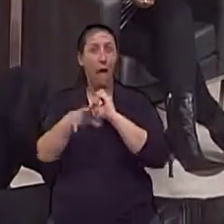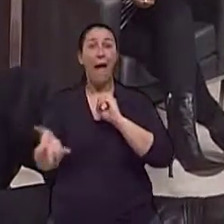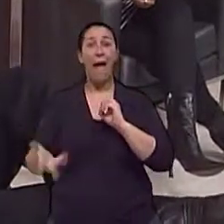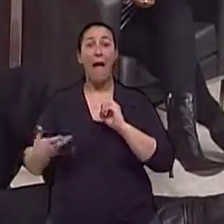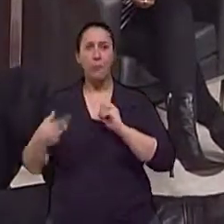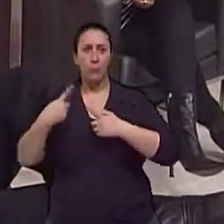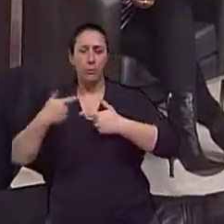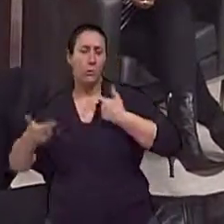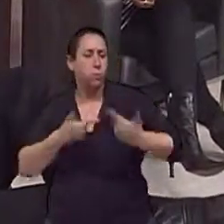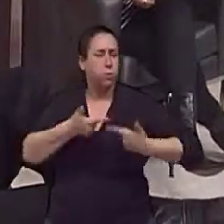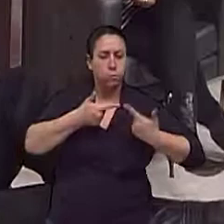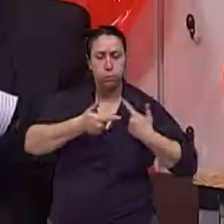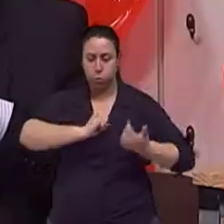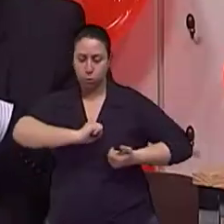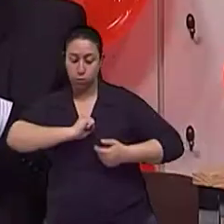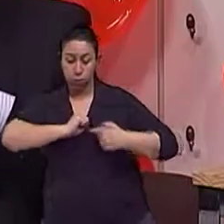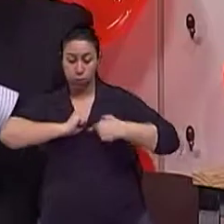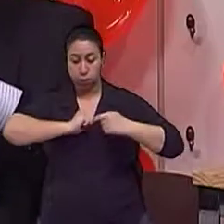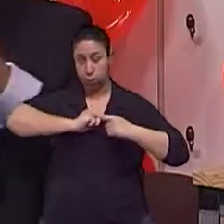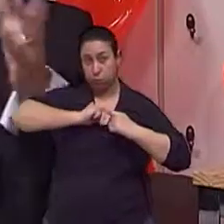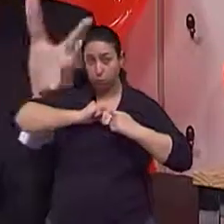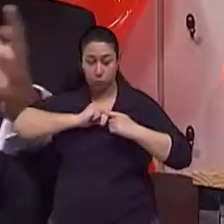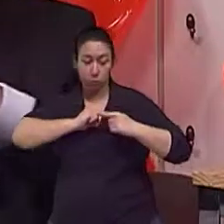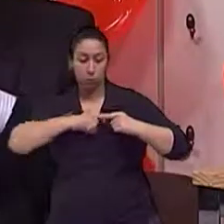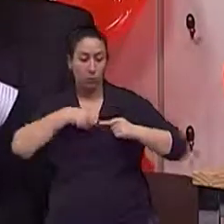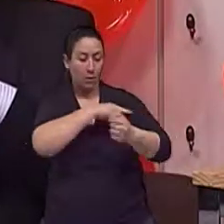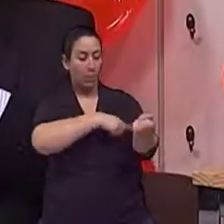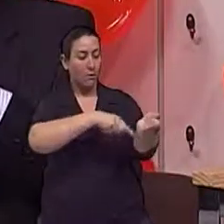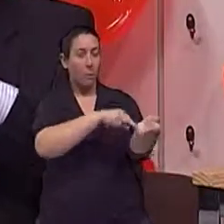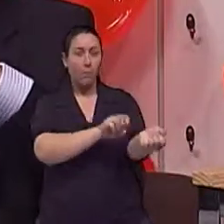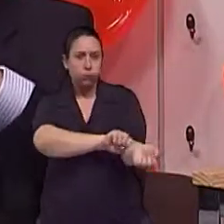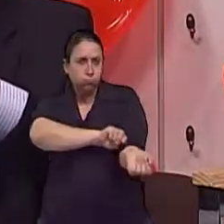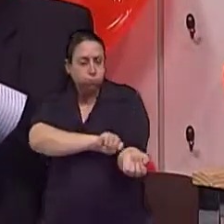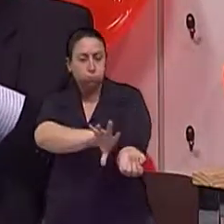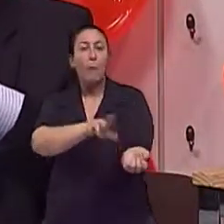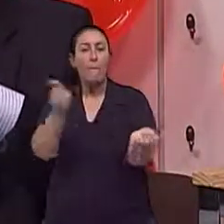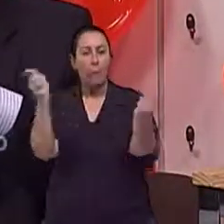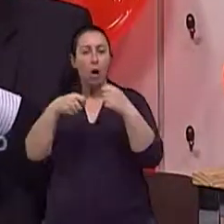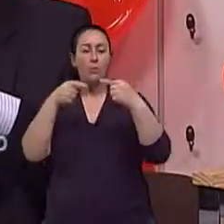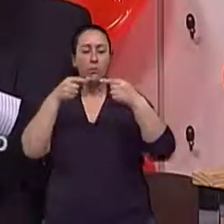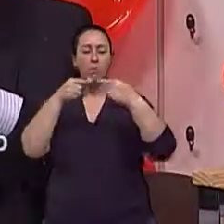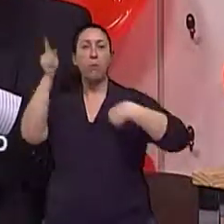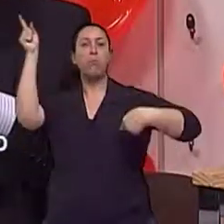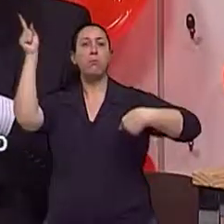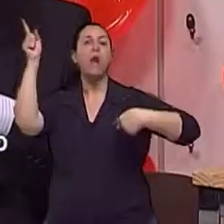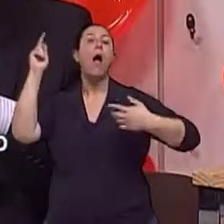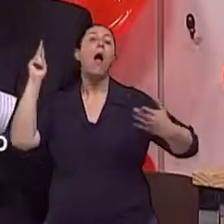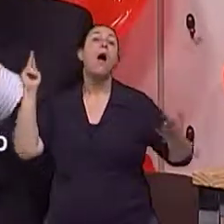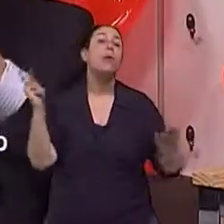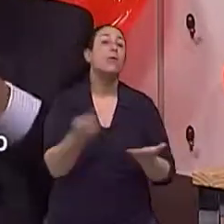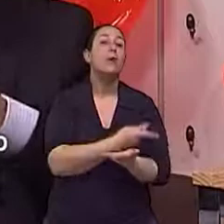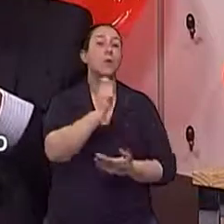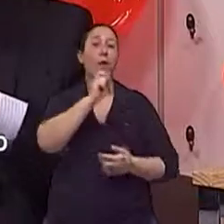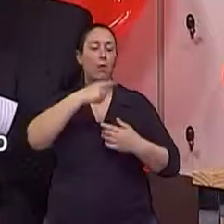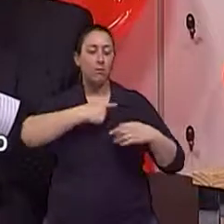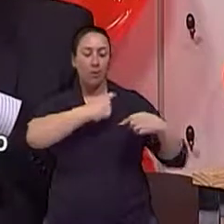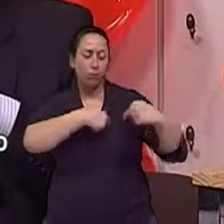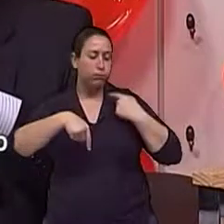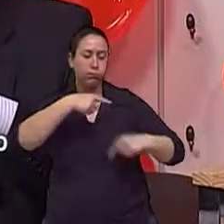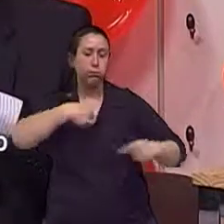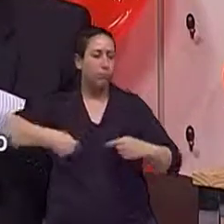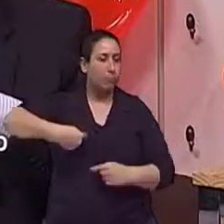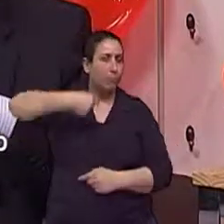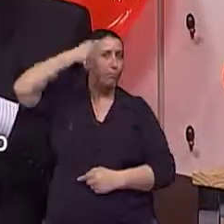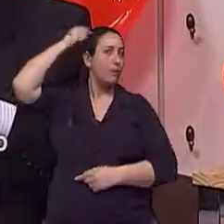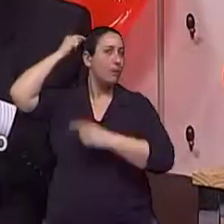que são artérias mais frágeis são os AVC são os avcs né ou ela ao longo dos anos isso Em décadas